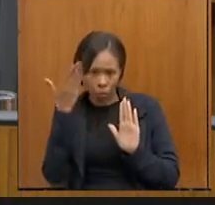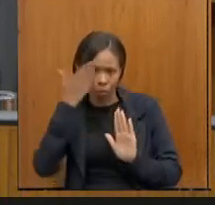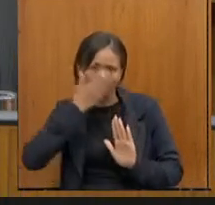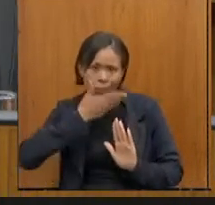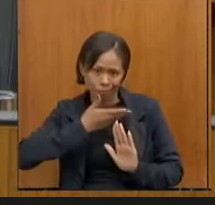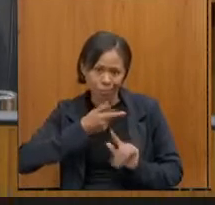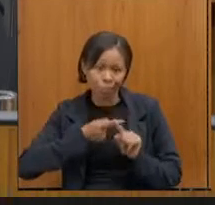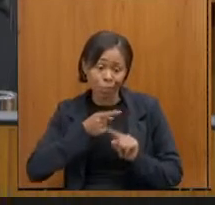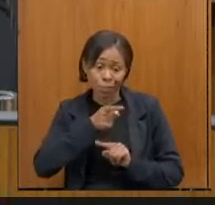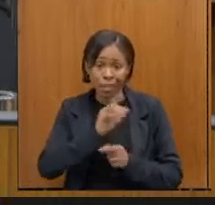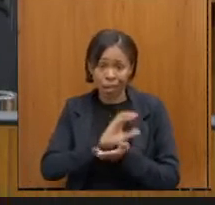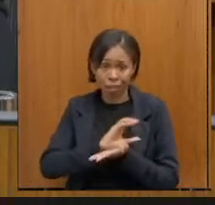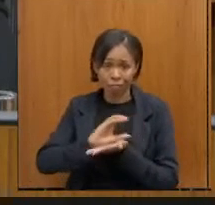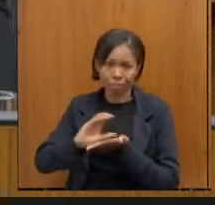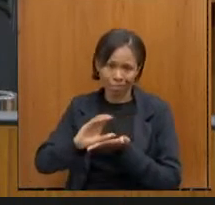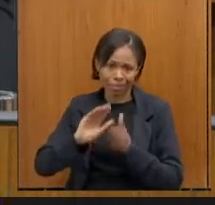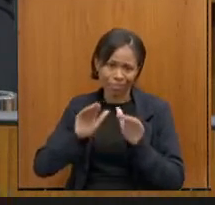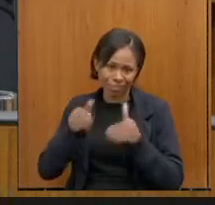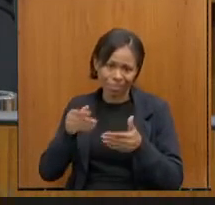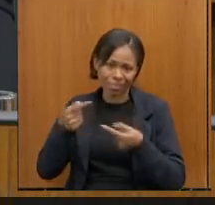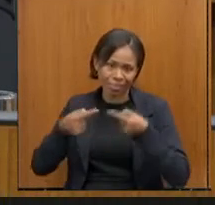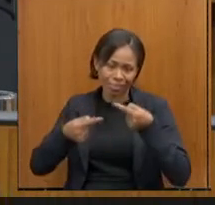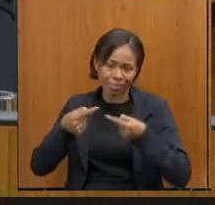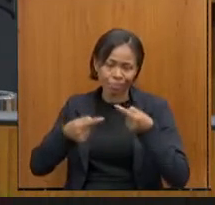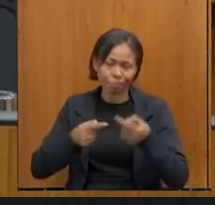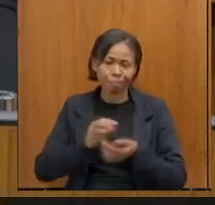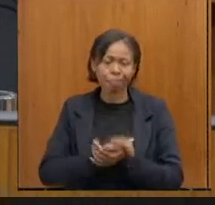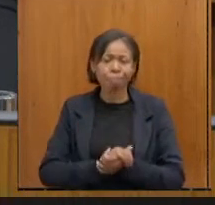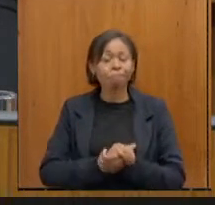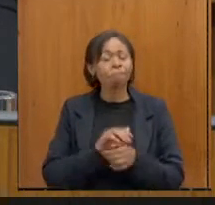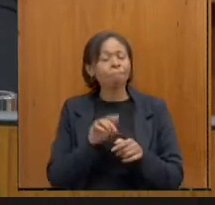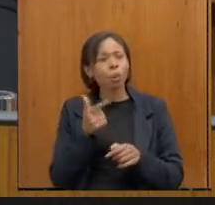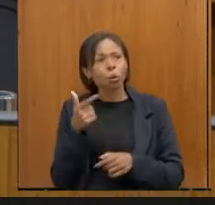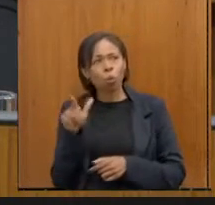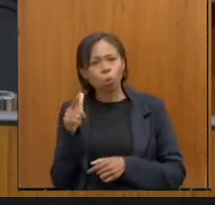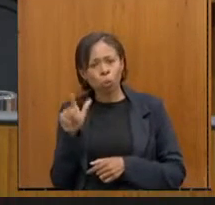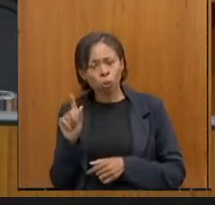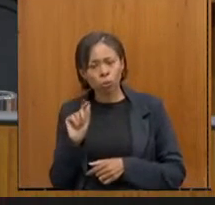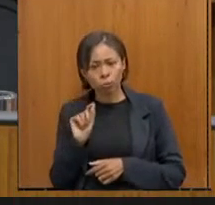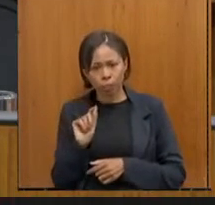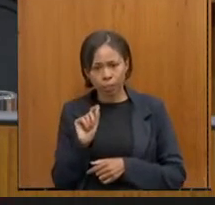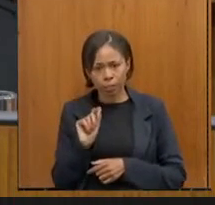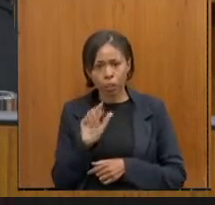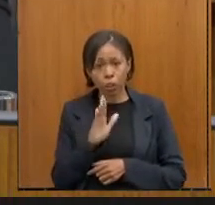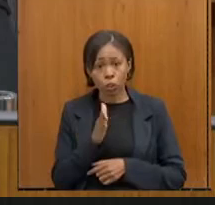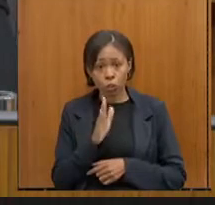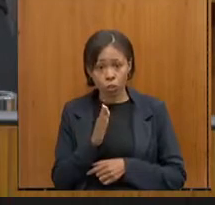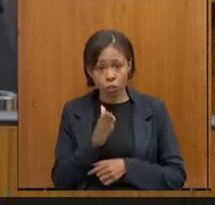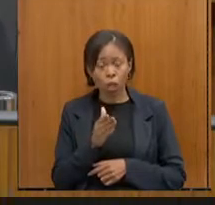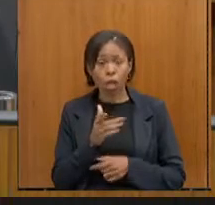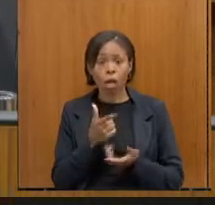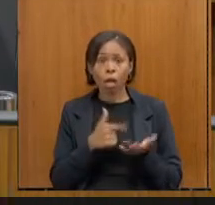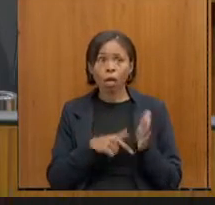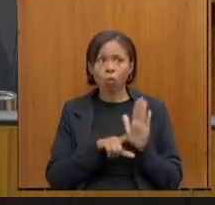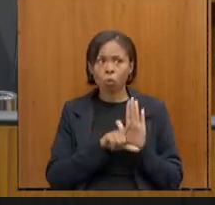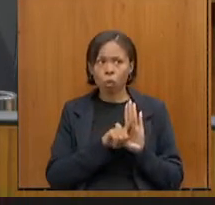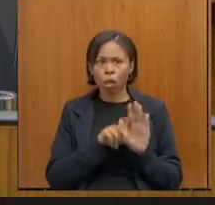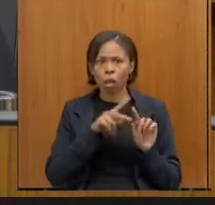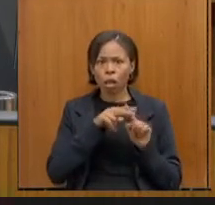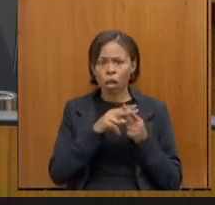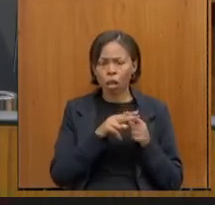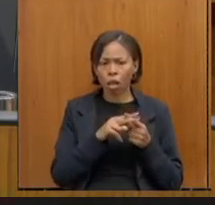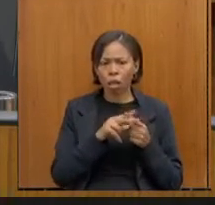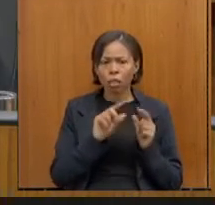você tá mexendo na política é outra coisa fizemos a regulamentação da Liberdade Econômica o estado